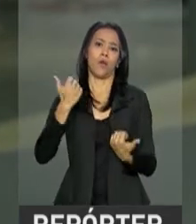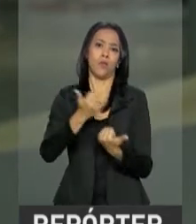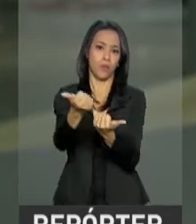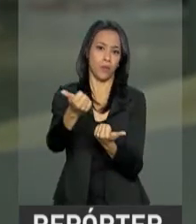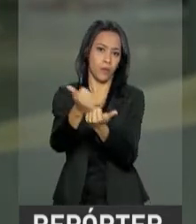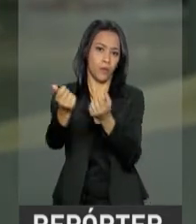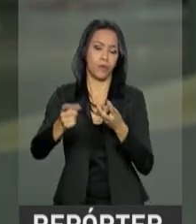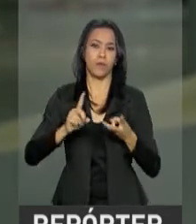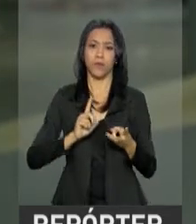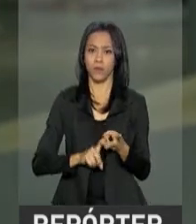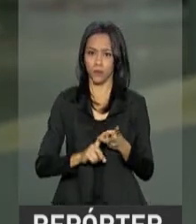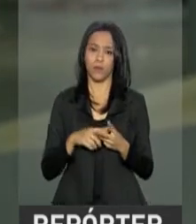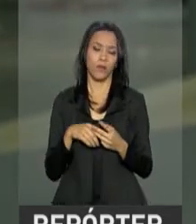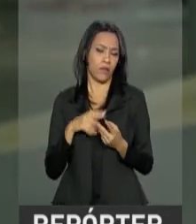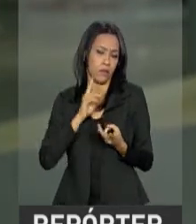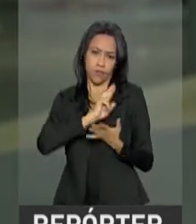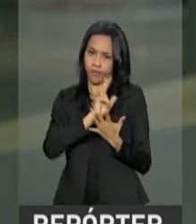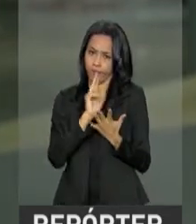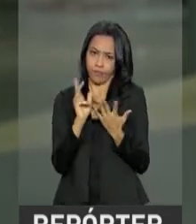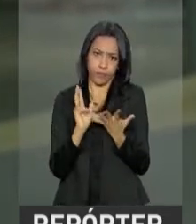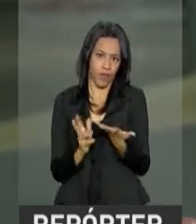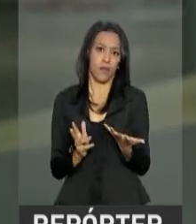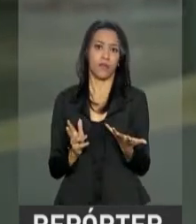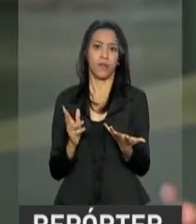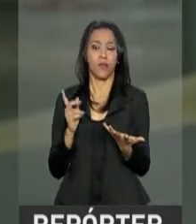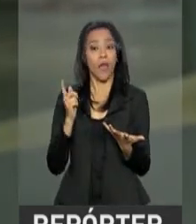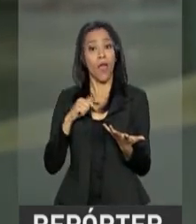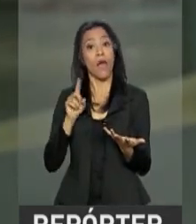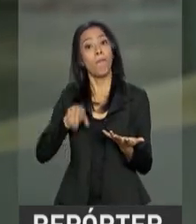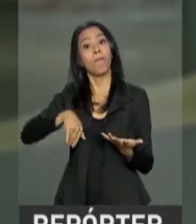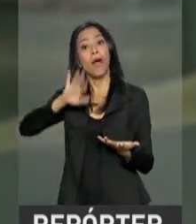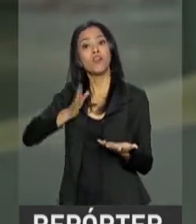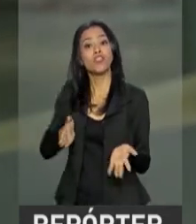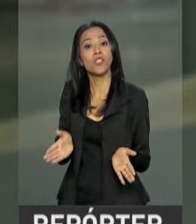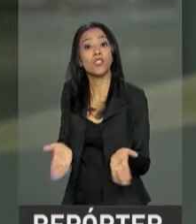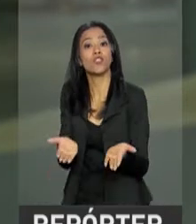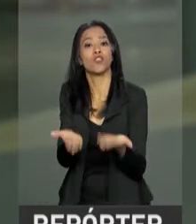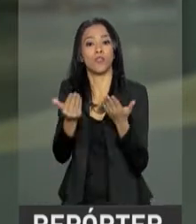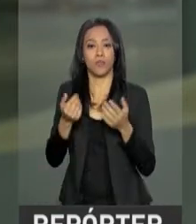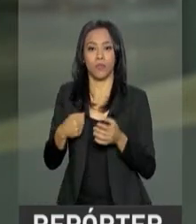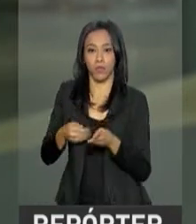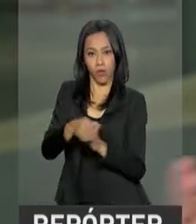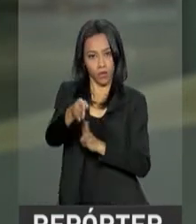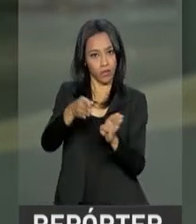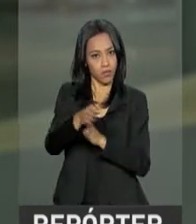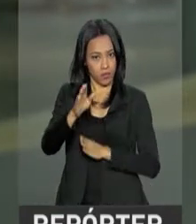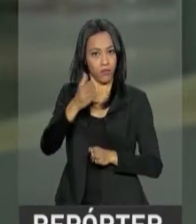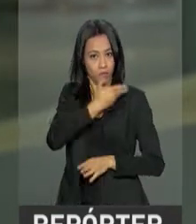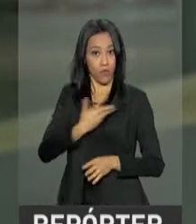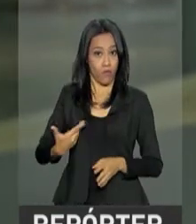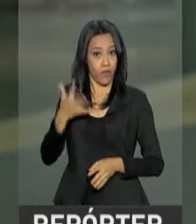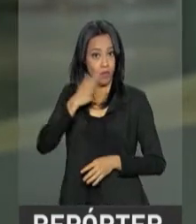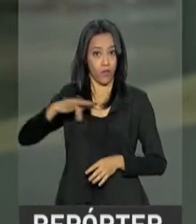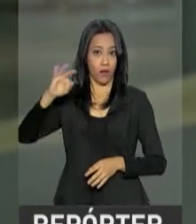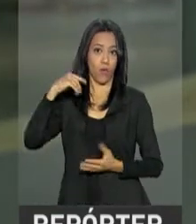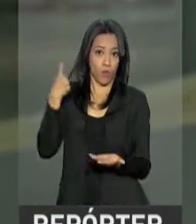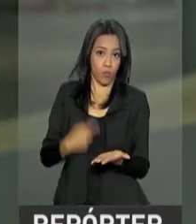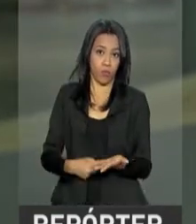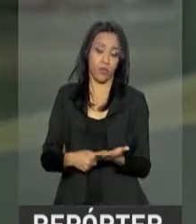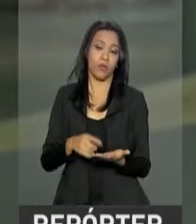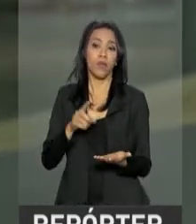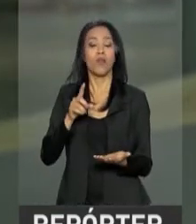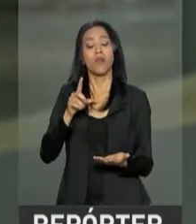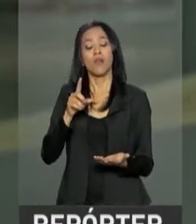com entidades enfim a nossa função é mais de estímulo coordenação e orientação dessas dessas ações que são conduzidos